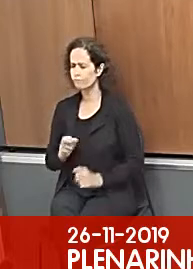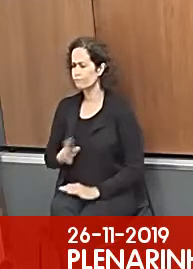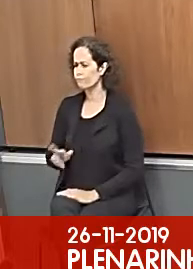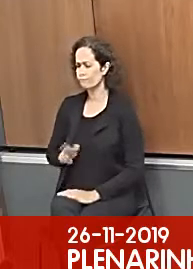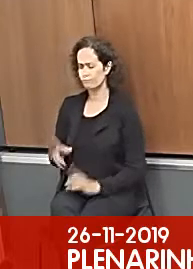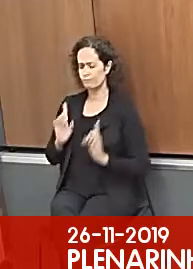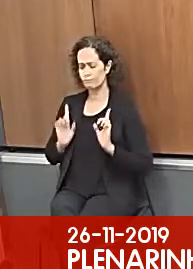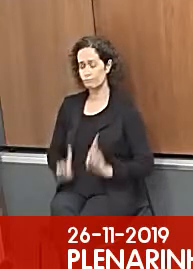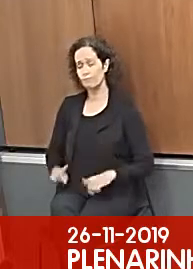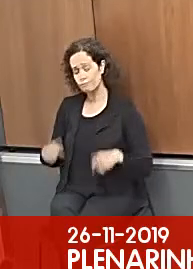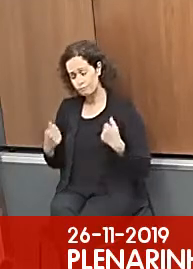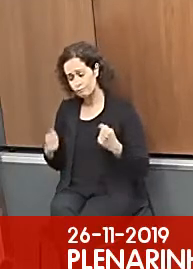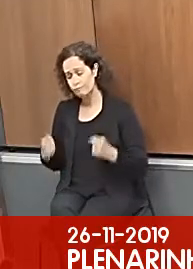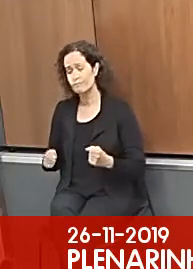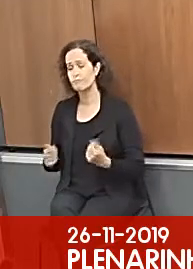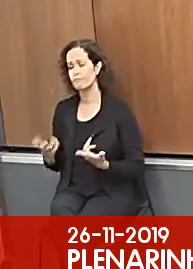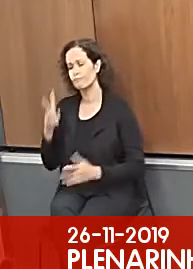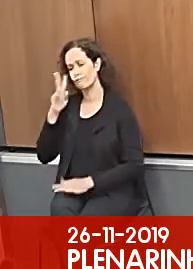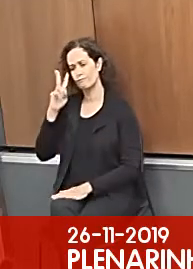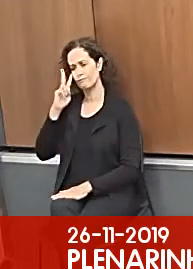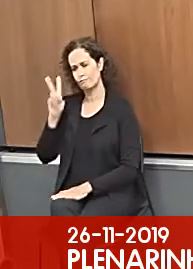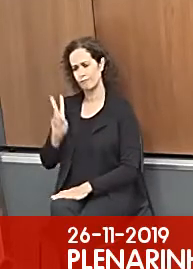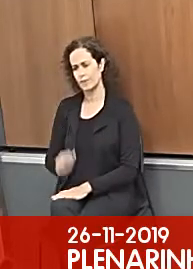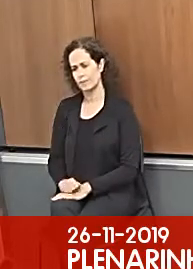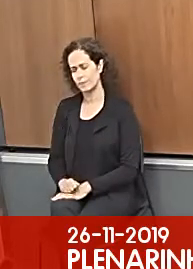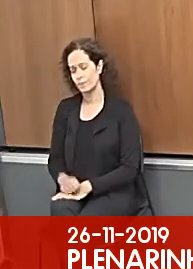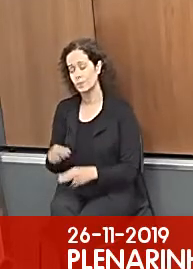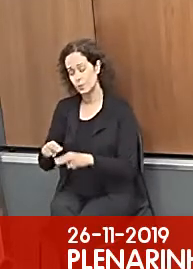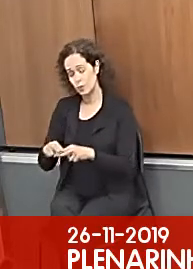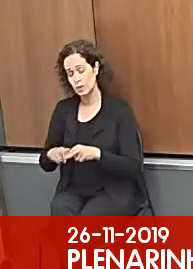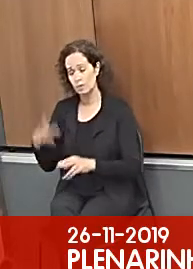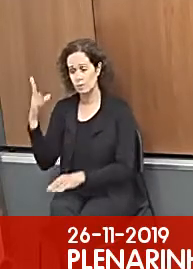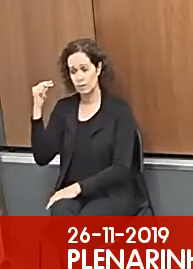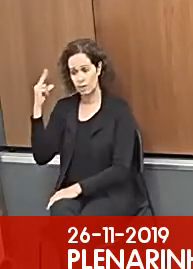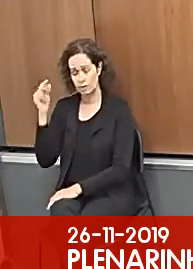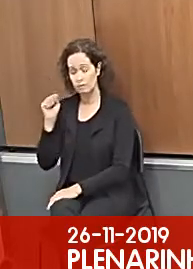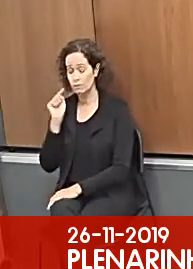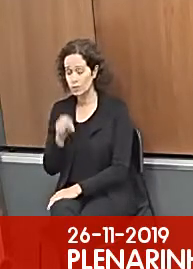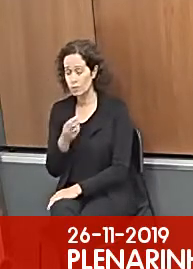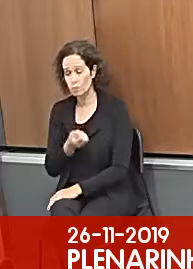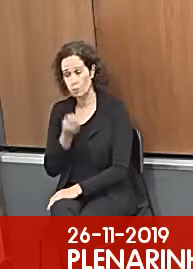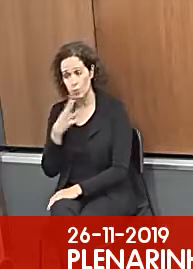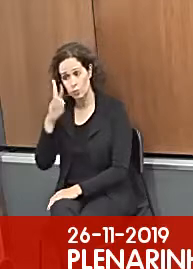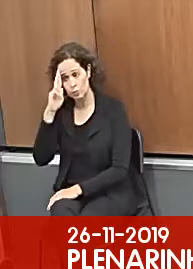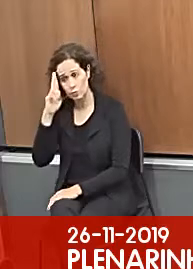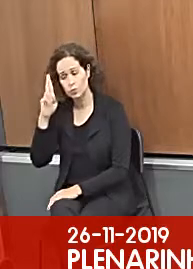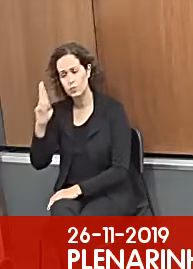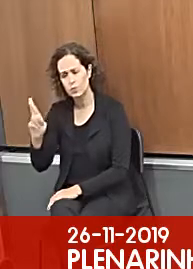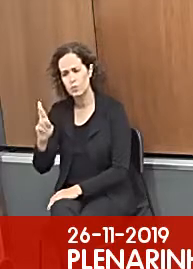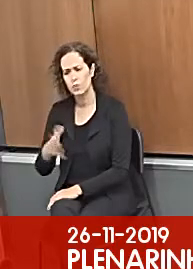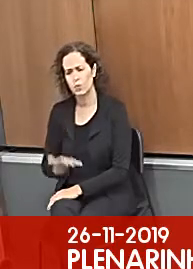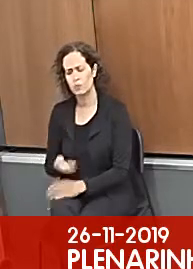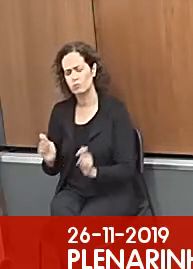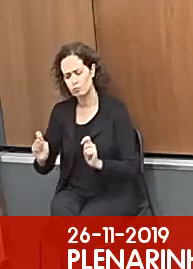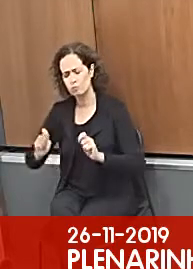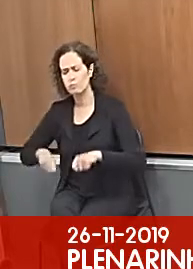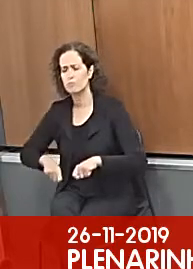também ser acordado. Por isso que eu acho, Marcelo, que você, como um bom diretor,